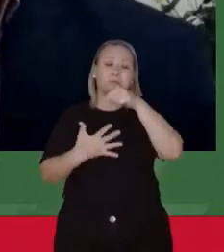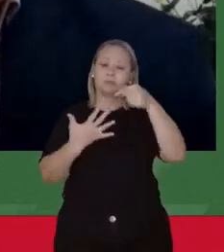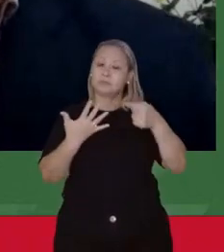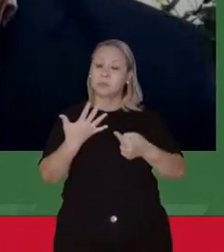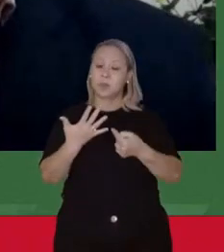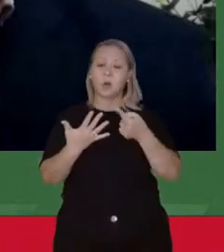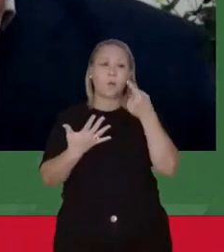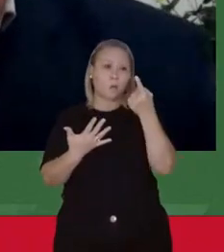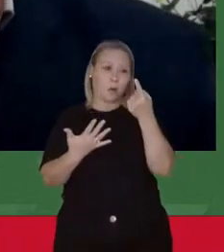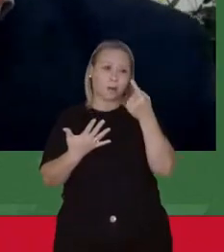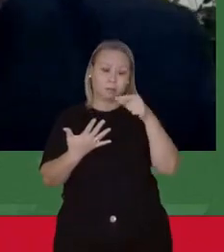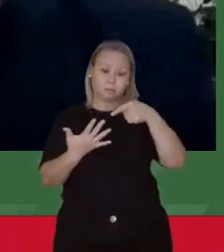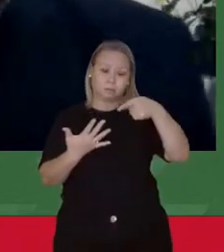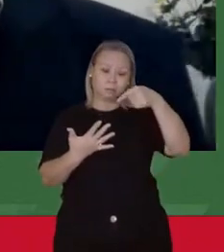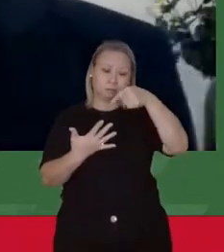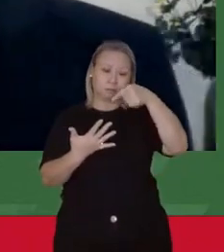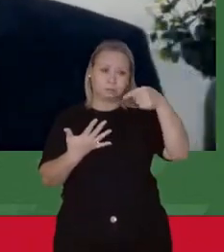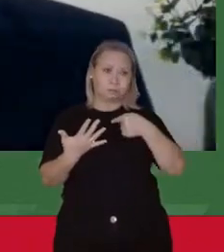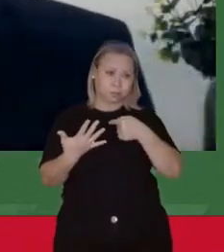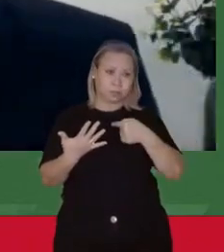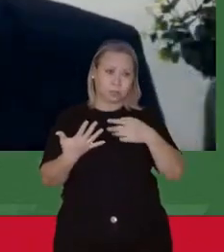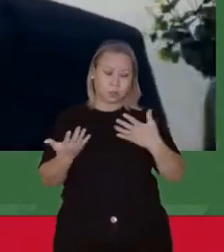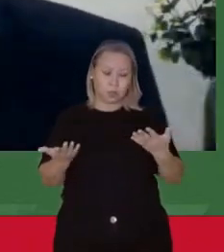diria que foi a melhor ação?